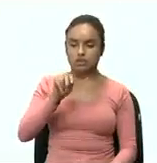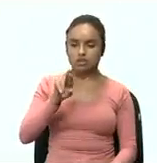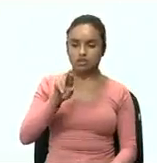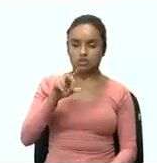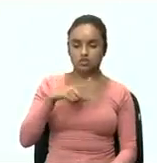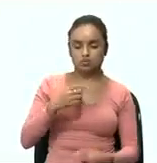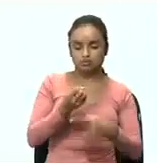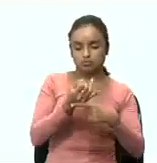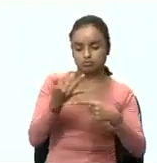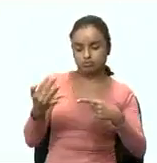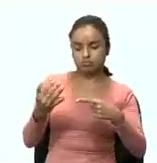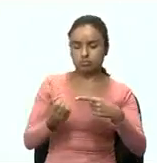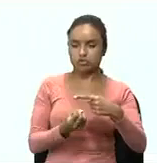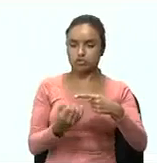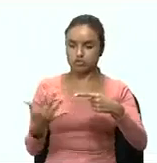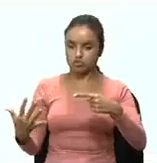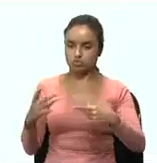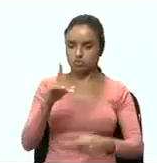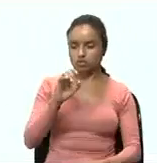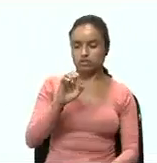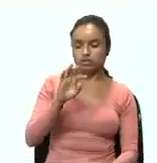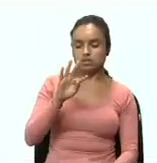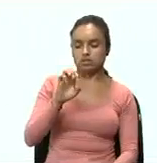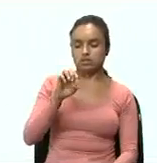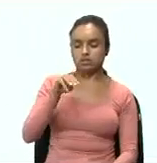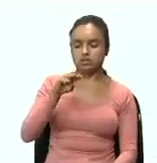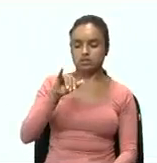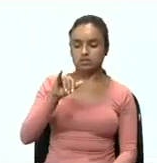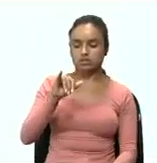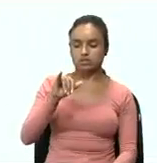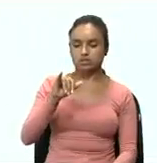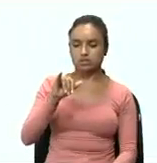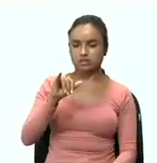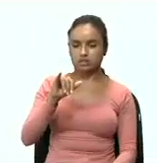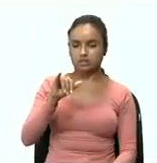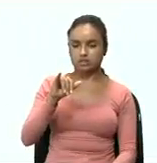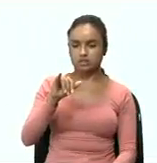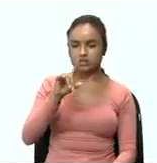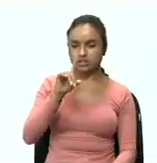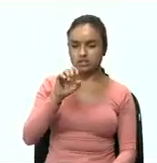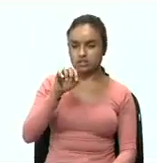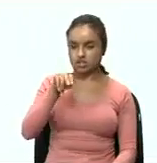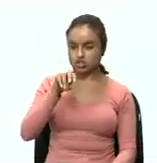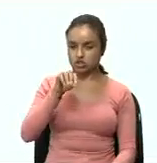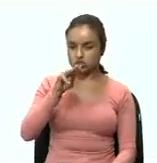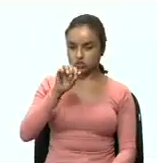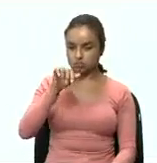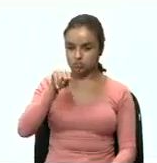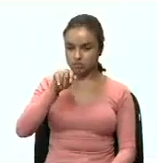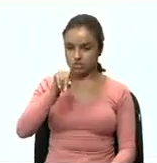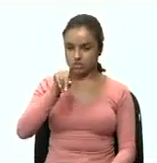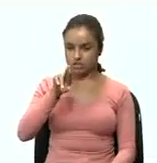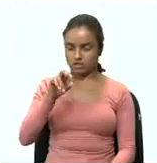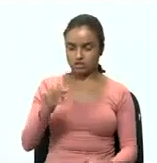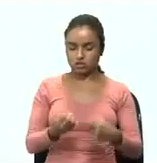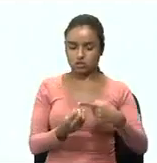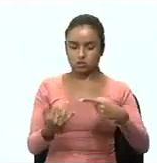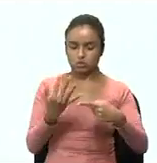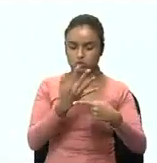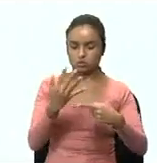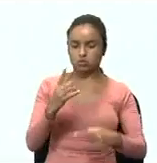mais sentido para o nosso trabalho. Então, eu vou ter meio que multiplica